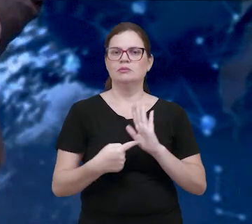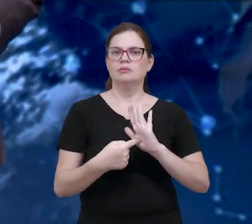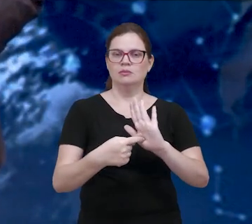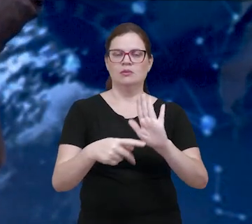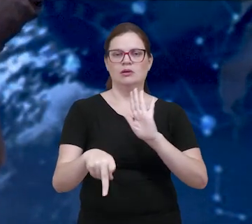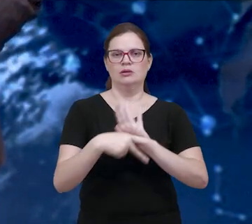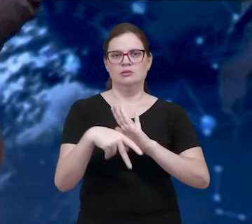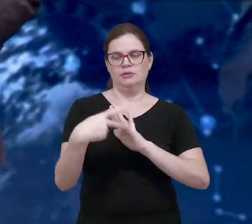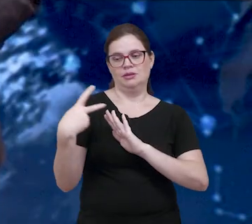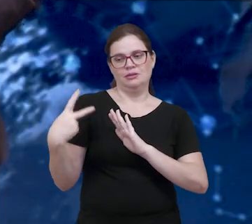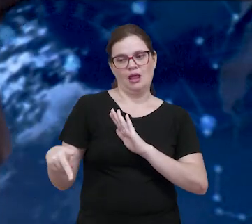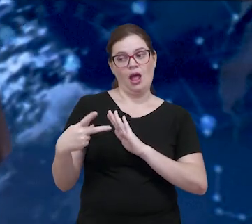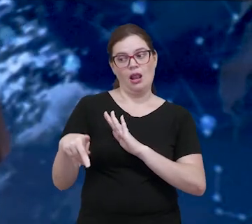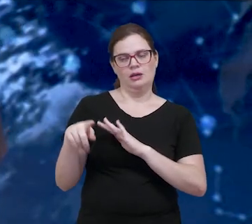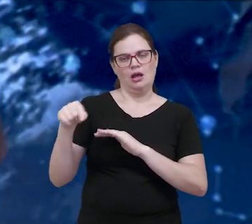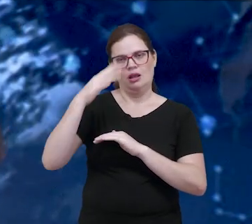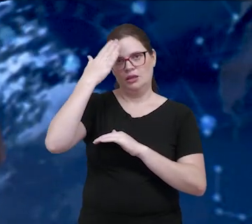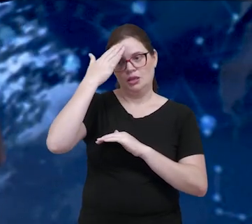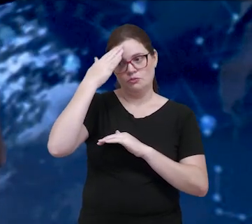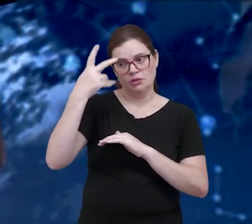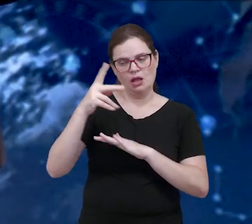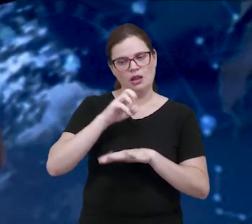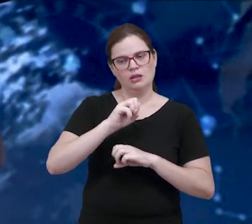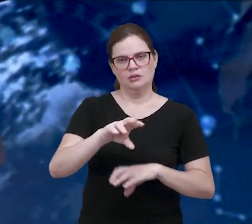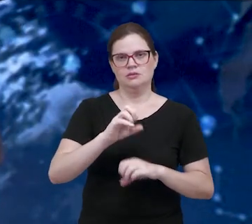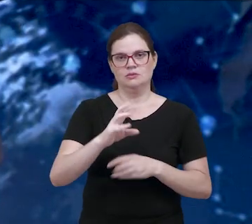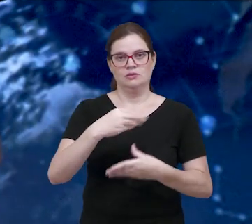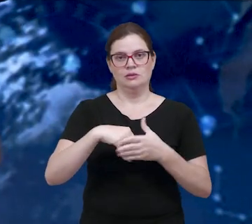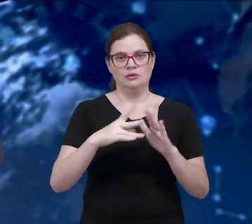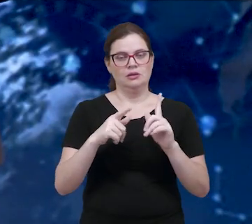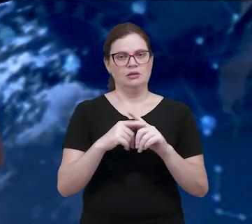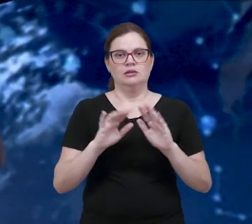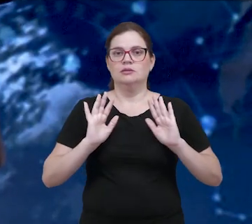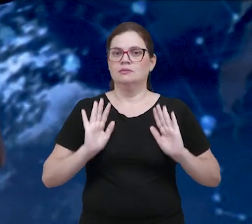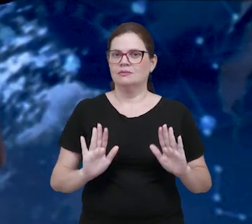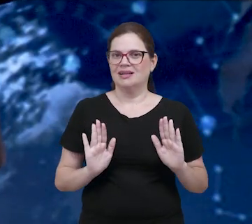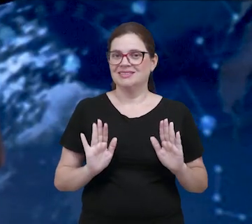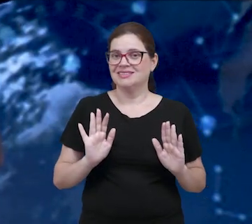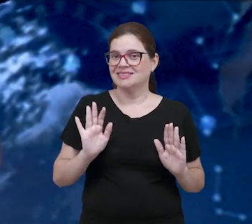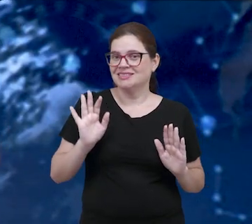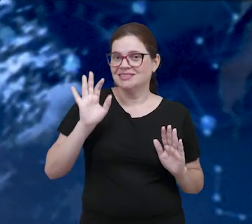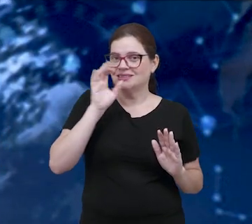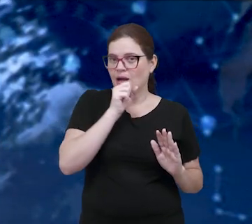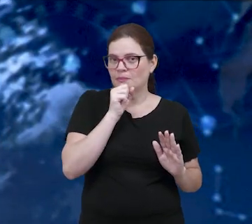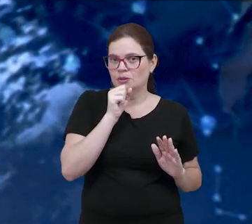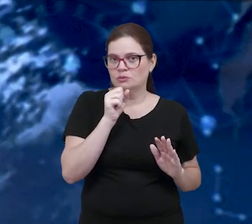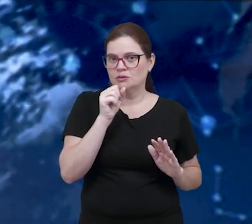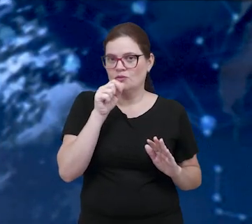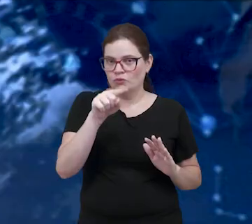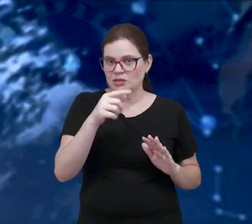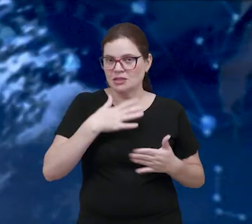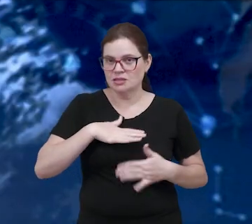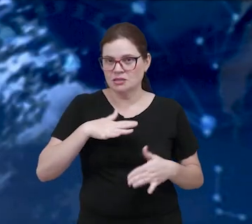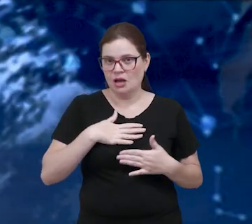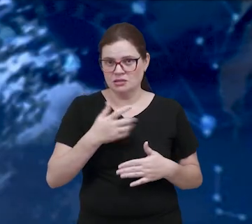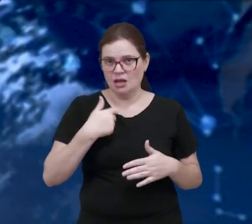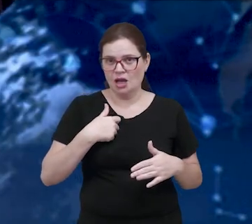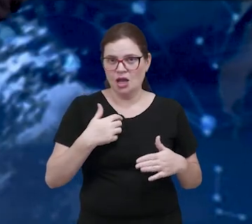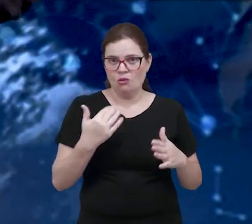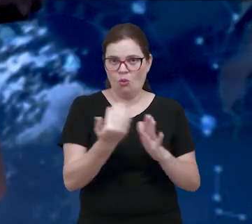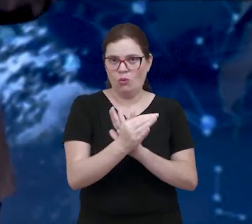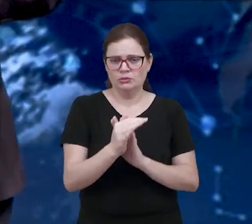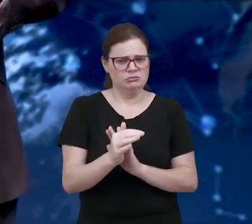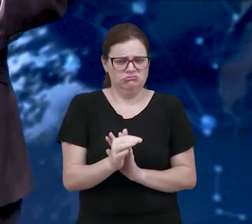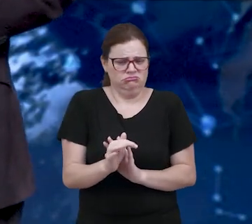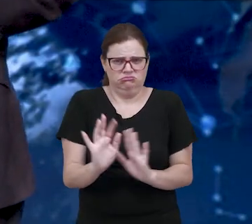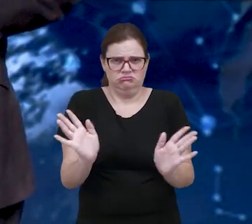né? Mas nós temos que entender o seguinte, que esse sábado não temos nada contra quem guarda sábado, mas temos que entender o seguinte, eles